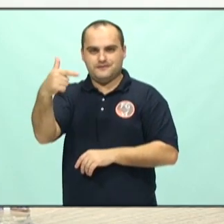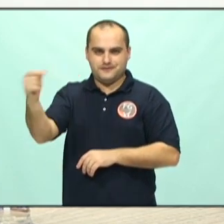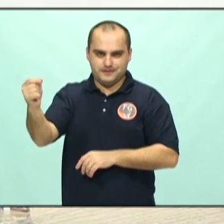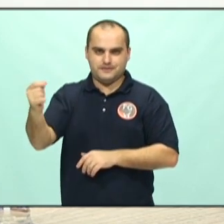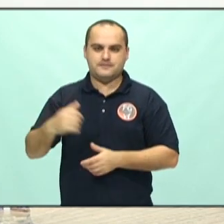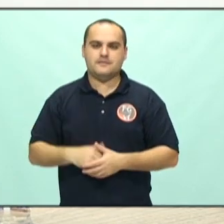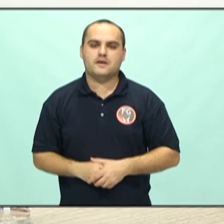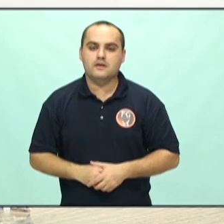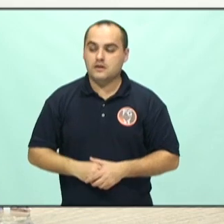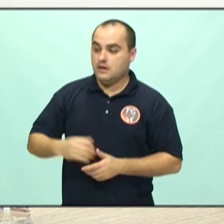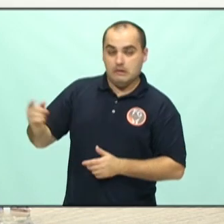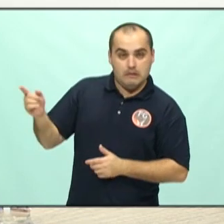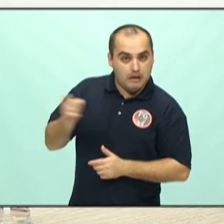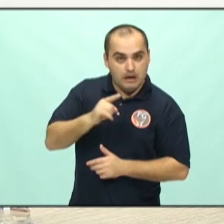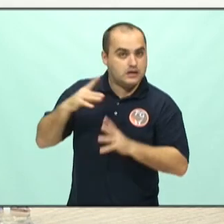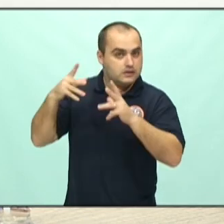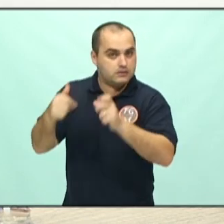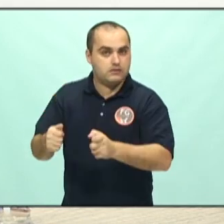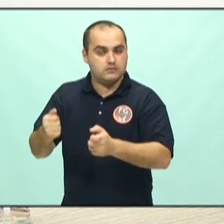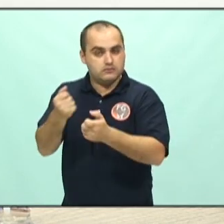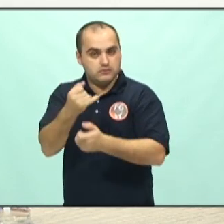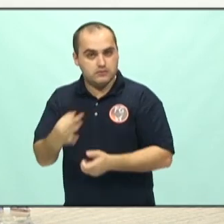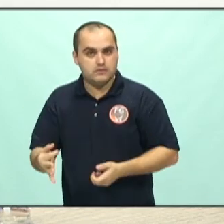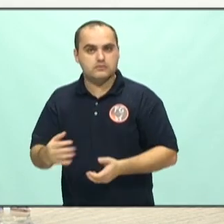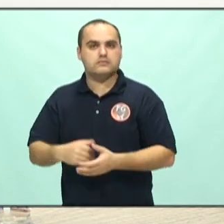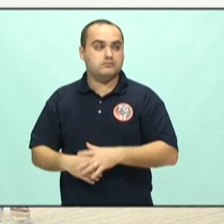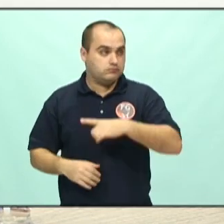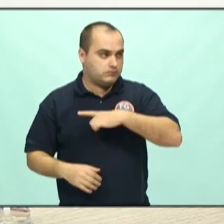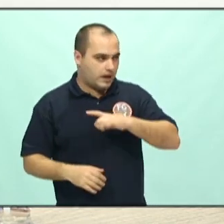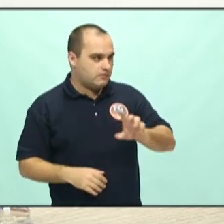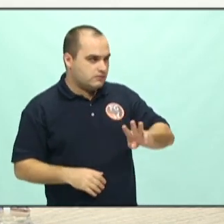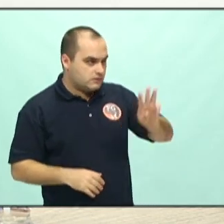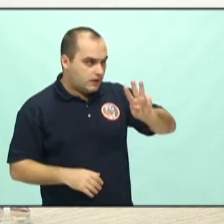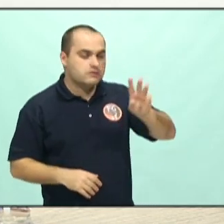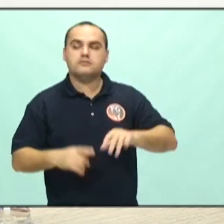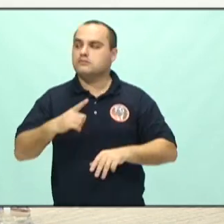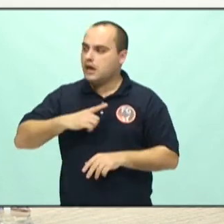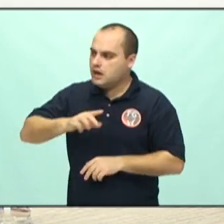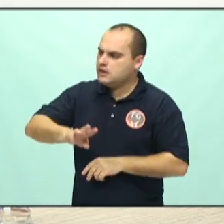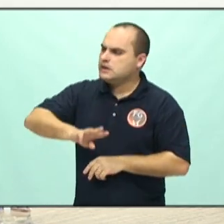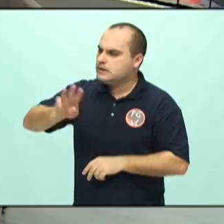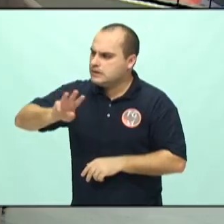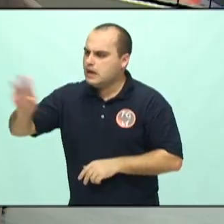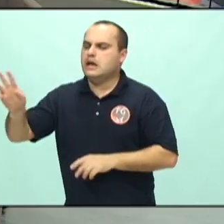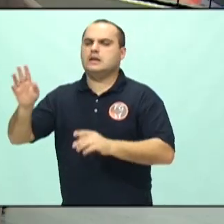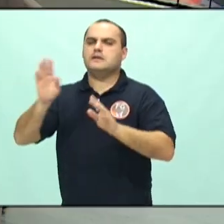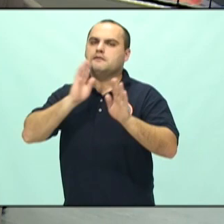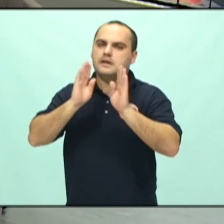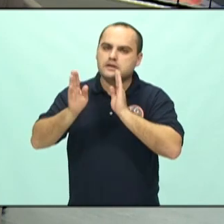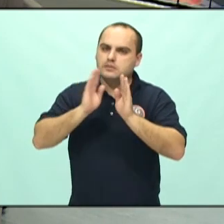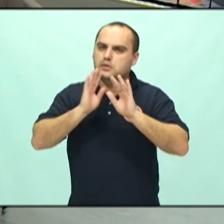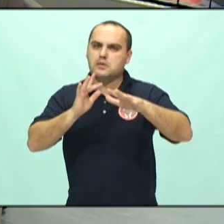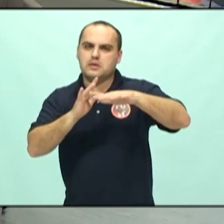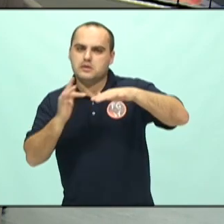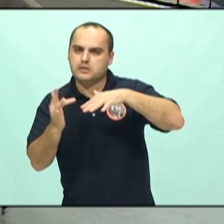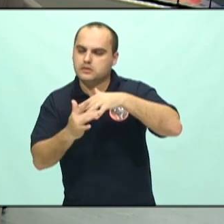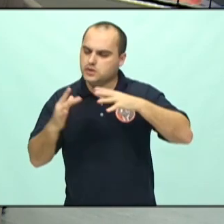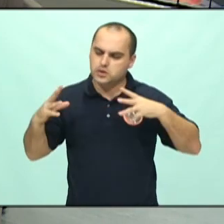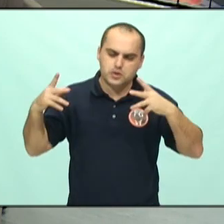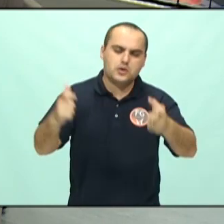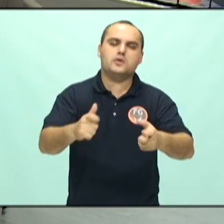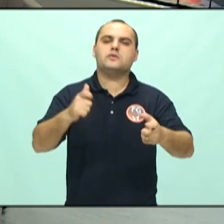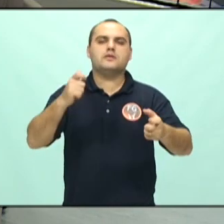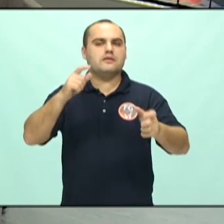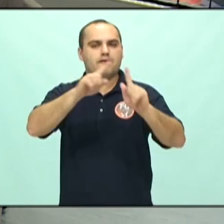98447-9820. Através desse telefone o servidor pode também ter o site do Sindifós. O site, Facebook, né? Nossas mídias sociais aí, que o servidor pode